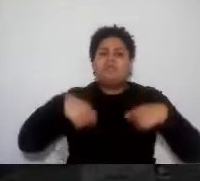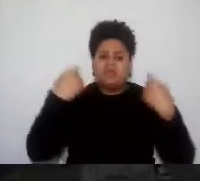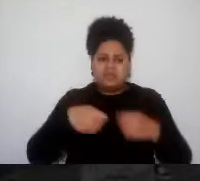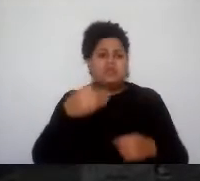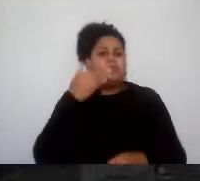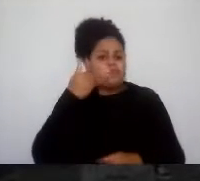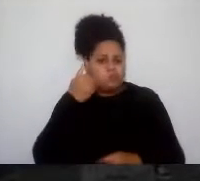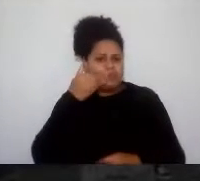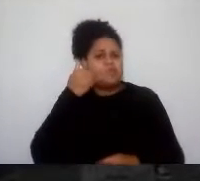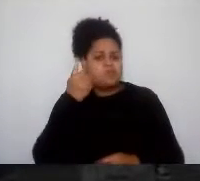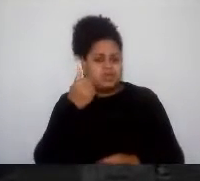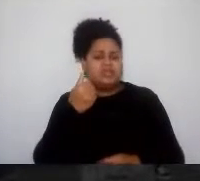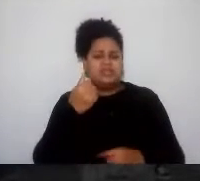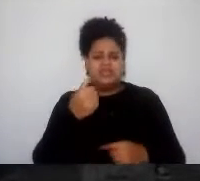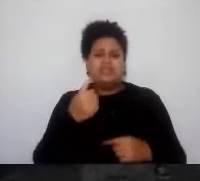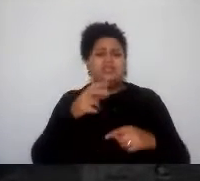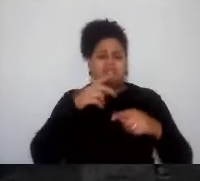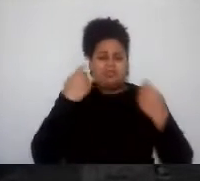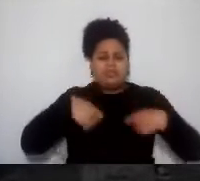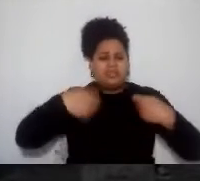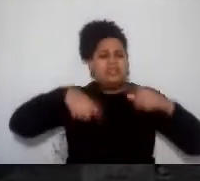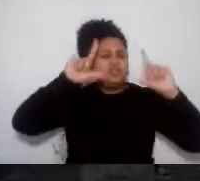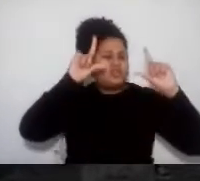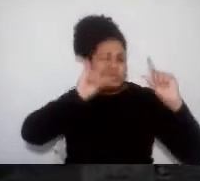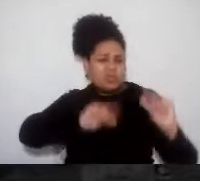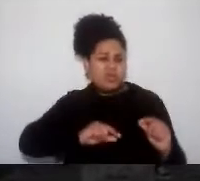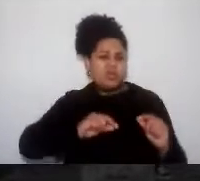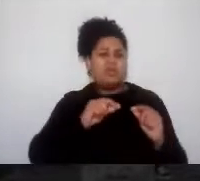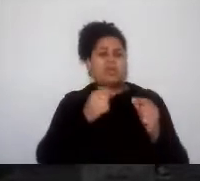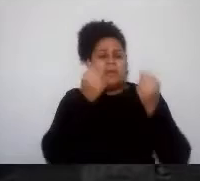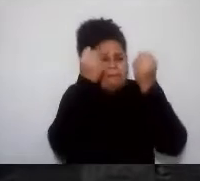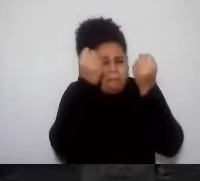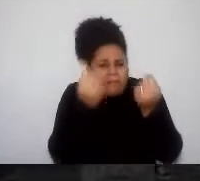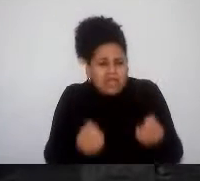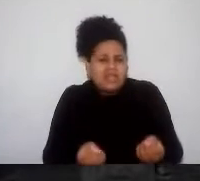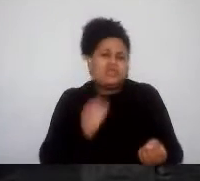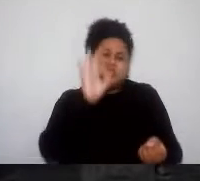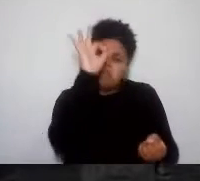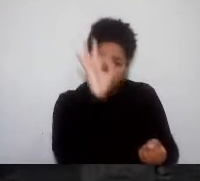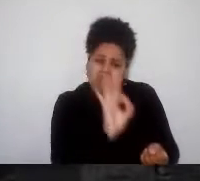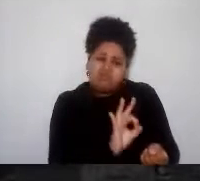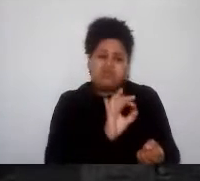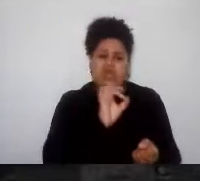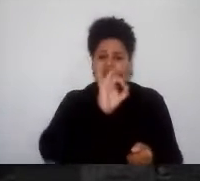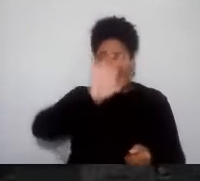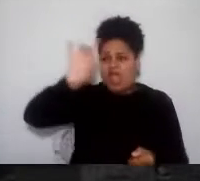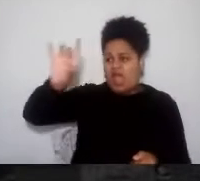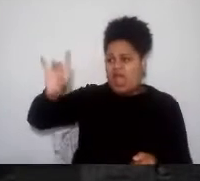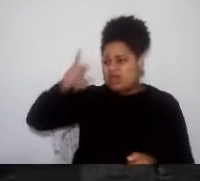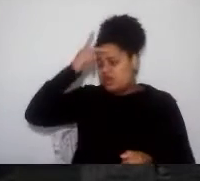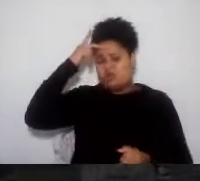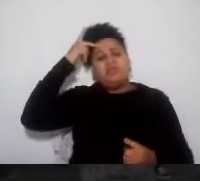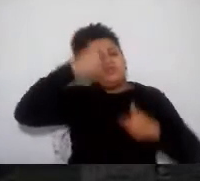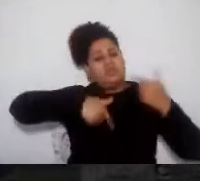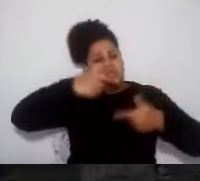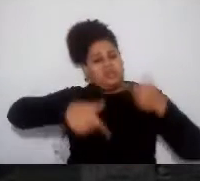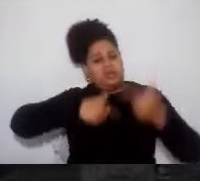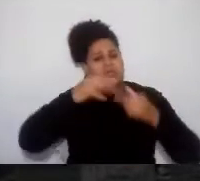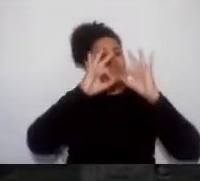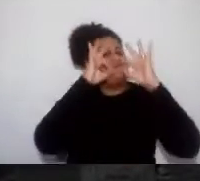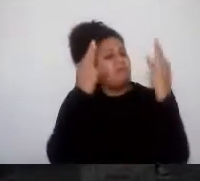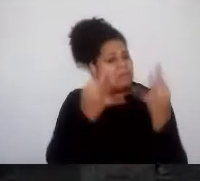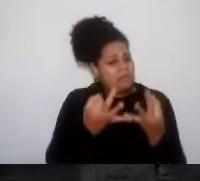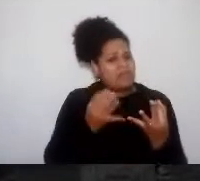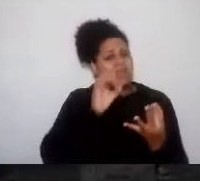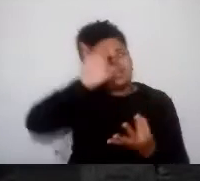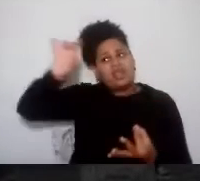um pouco desse peso da carestia em cima da vida de cada trabalhador, na família dos